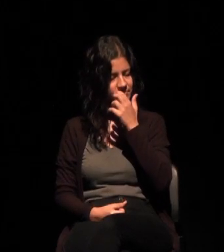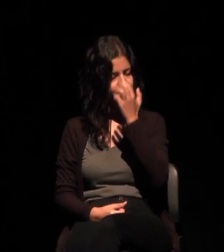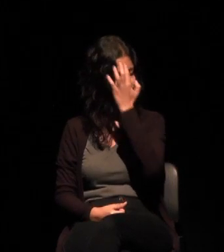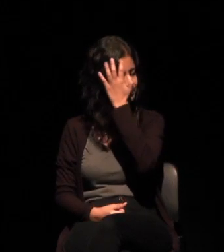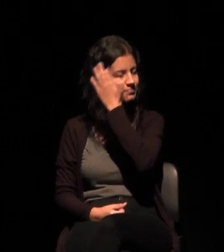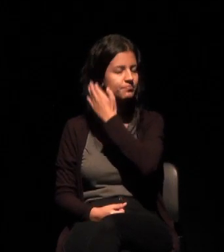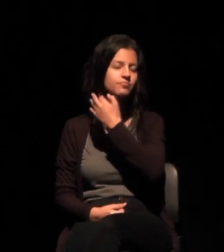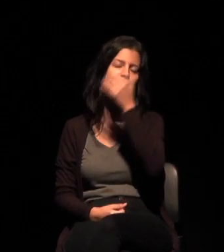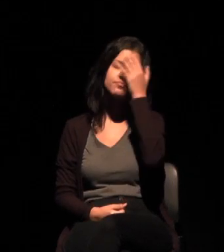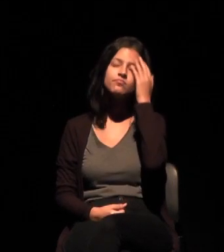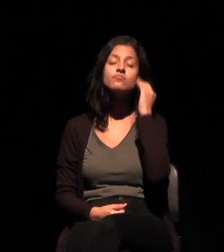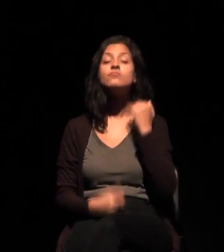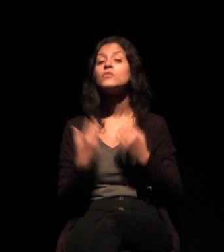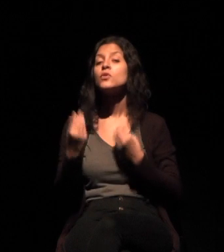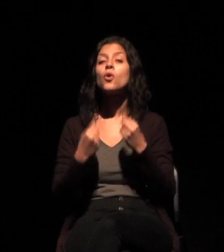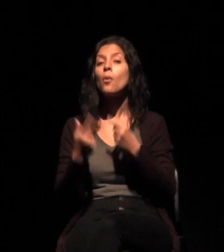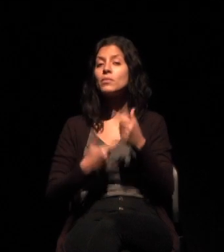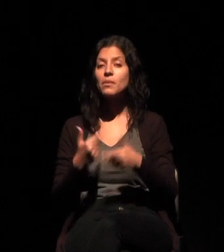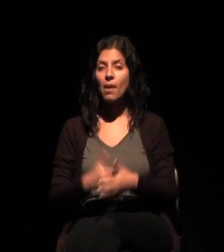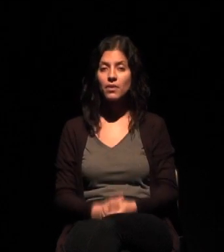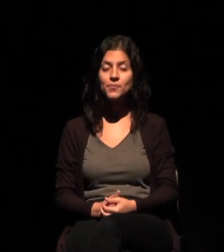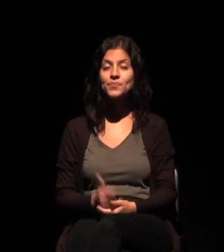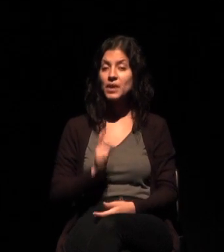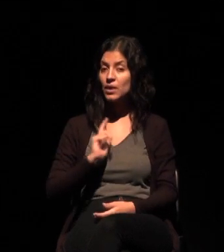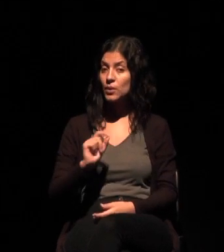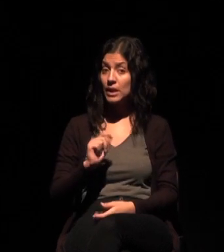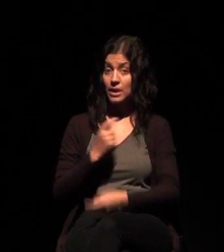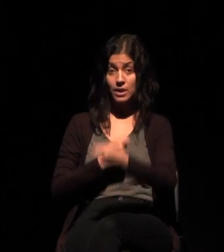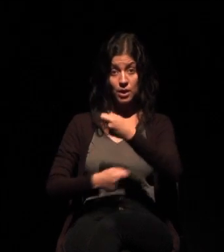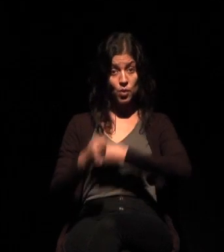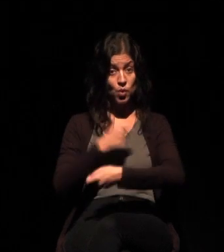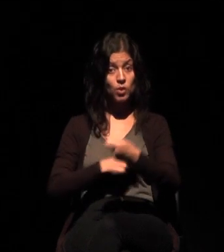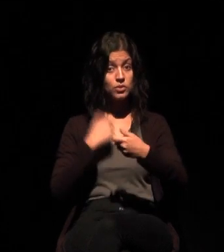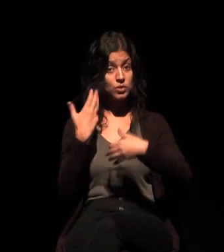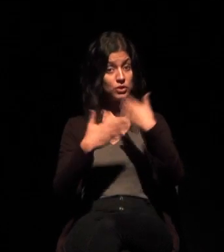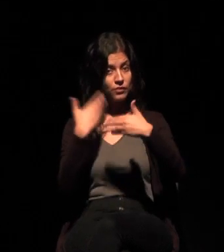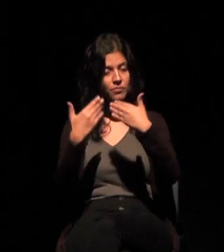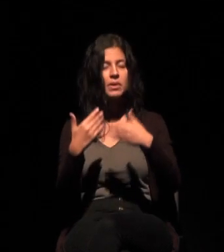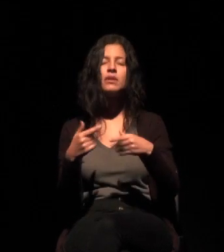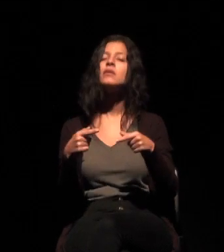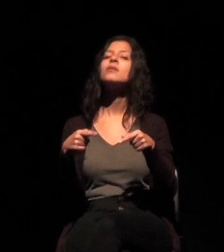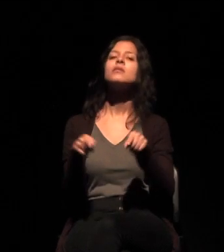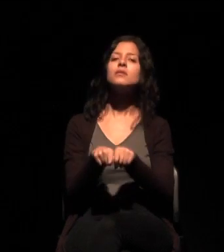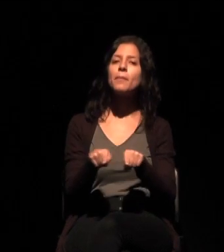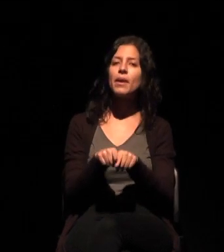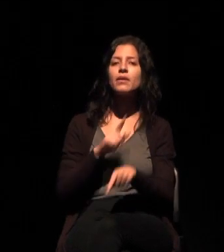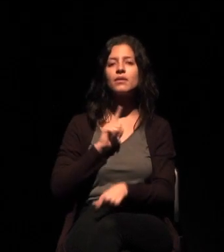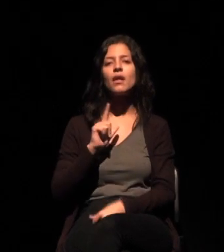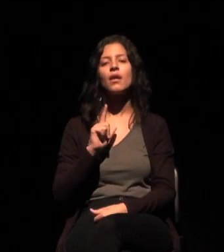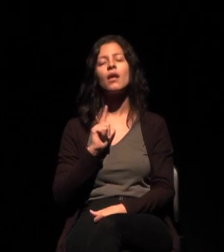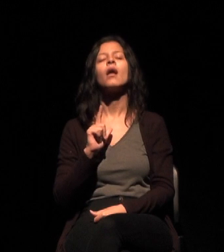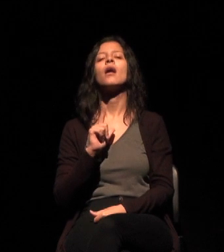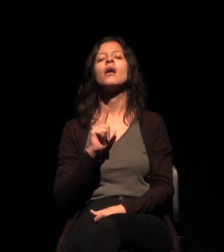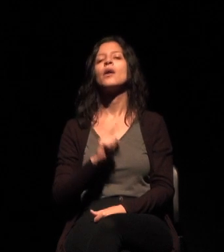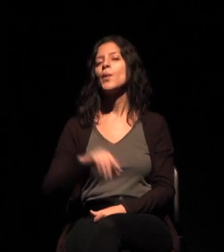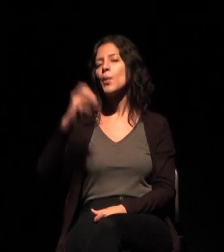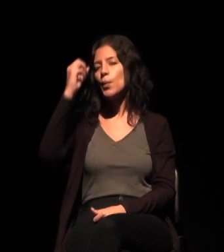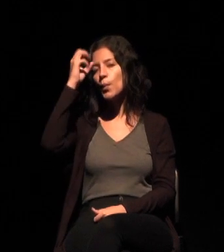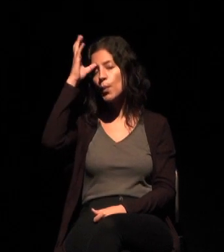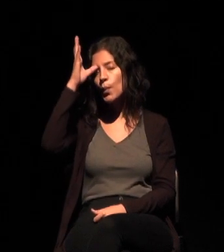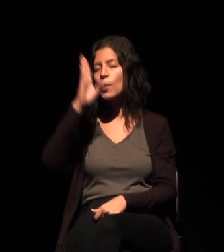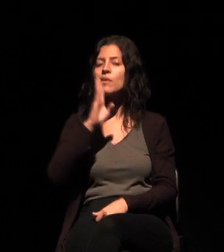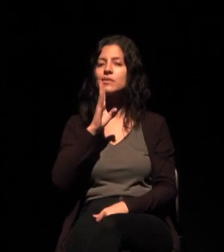lugar fazemos o que nós chamamos o desenvolvimento do negócio trabalhamos também uma frente de partilha de conhecimento